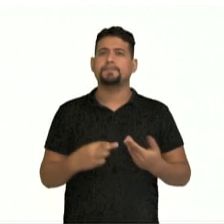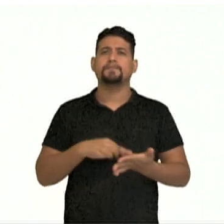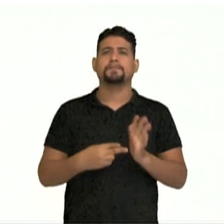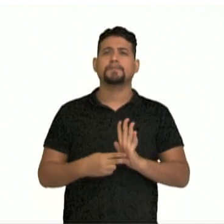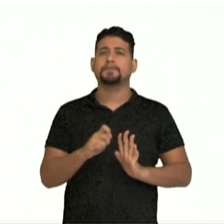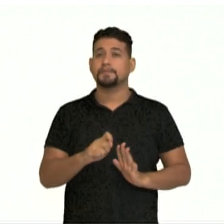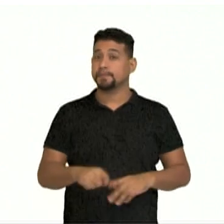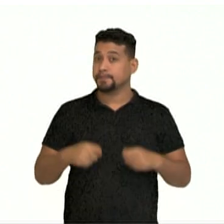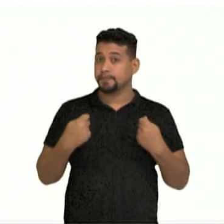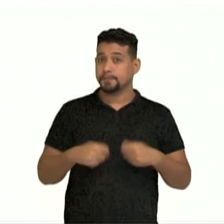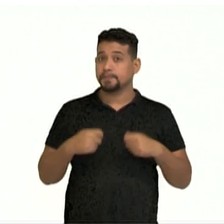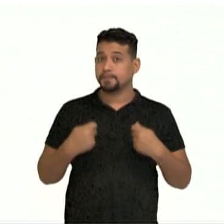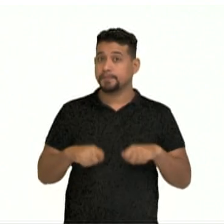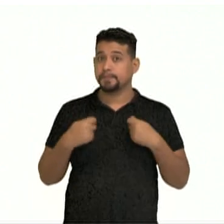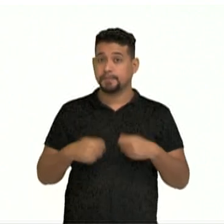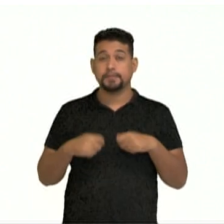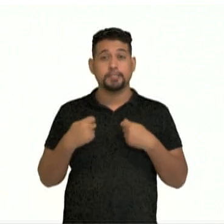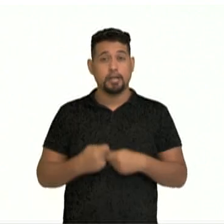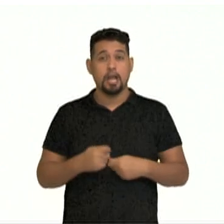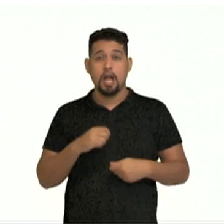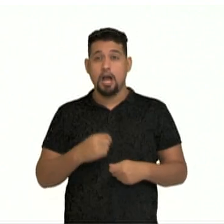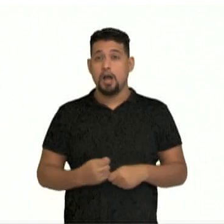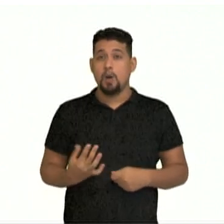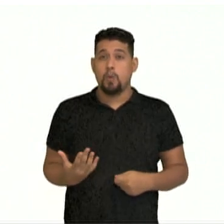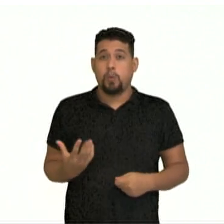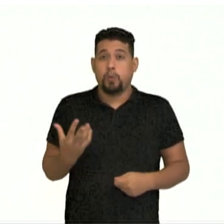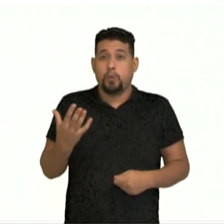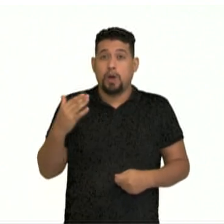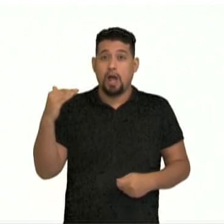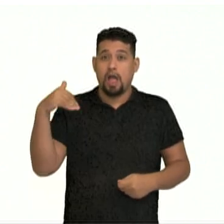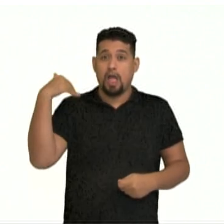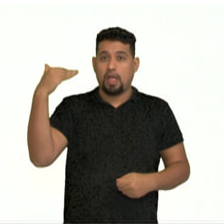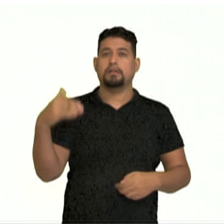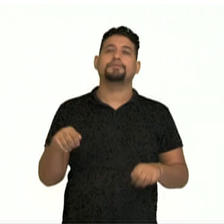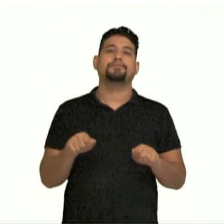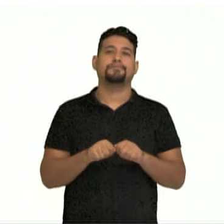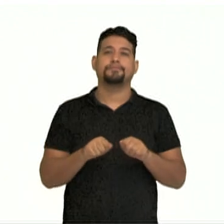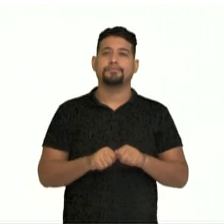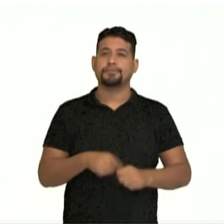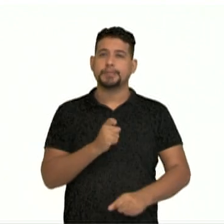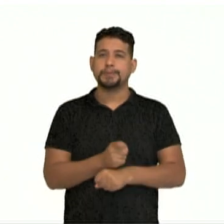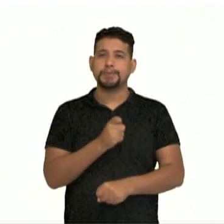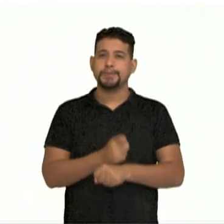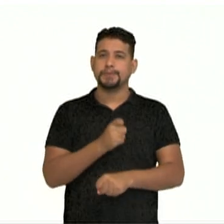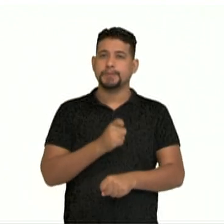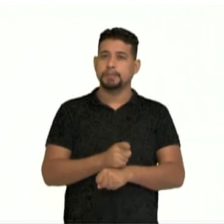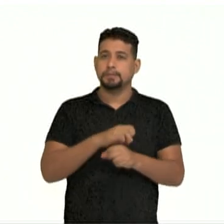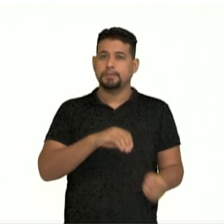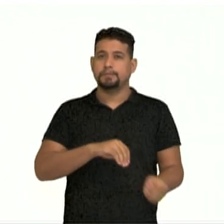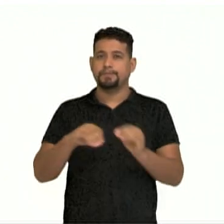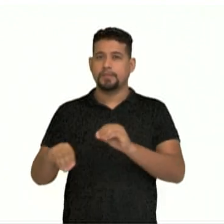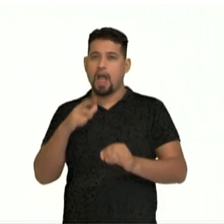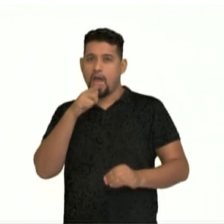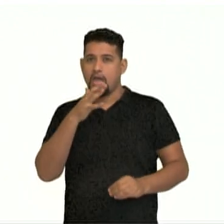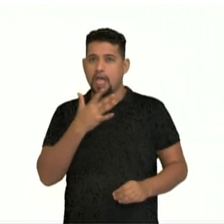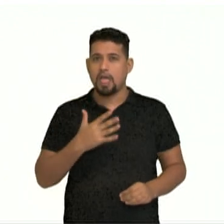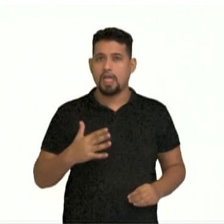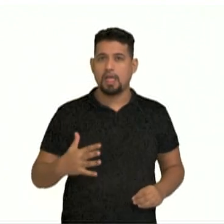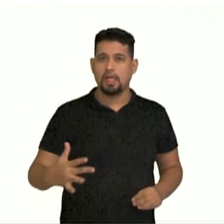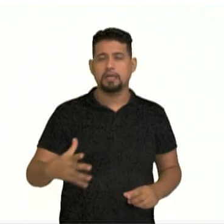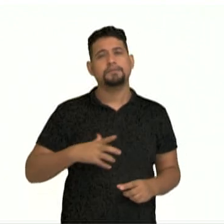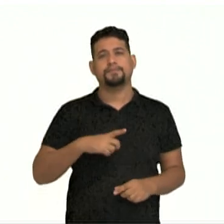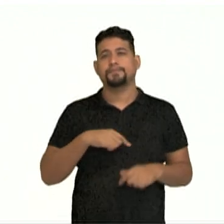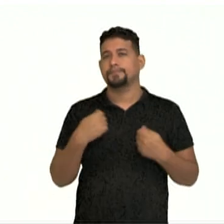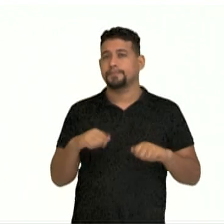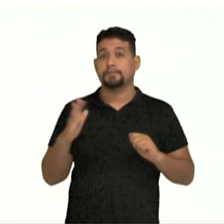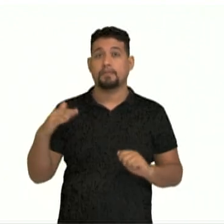dizer que você precisa de temperatura elevada para fazer ele sair do estado sólido e passar para o estado líquido. Você precisa de uma